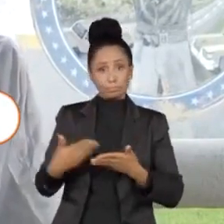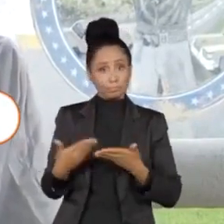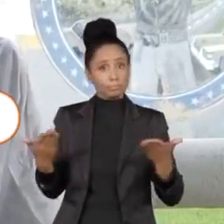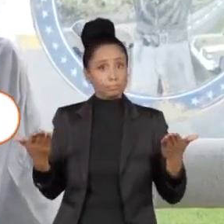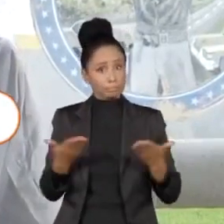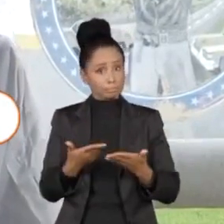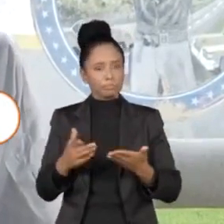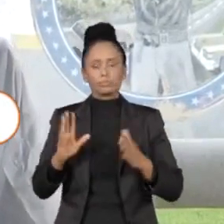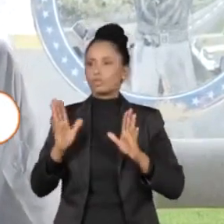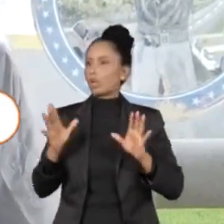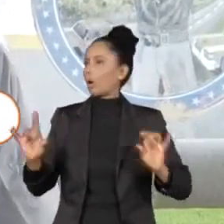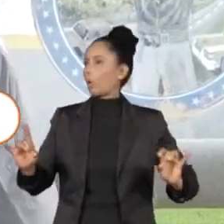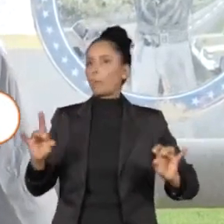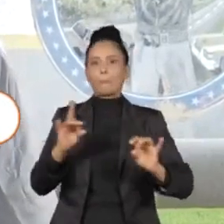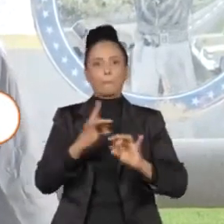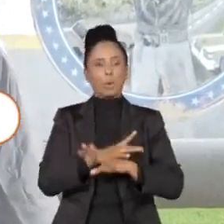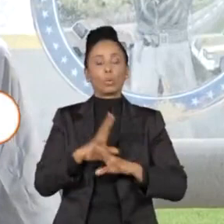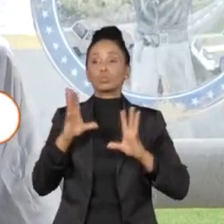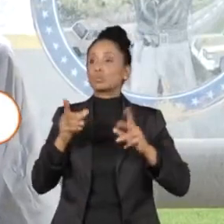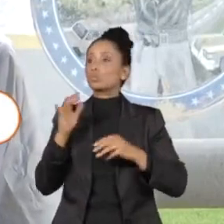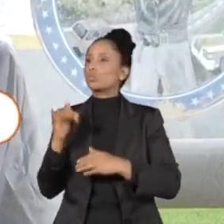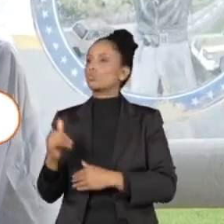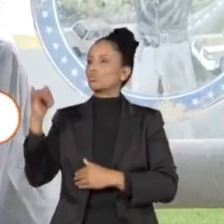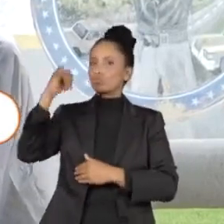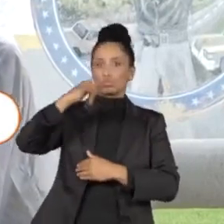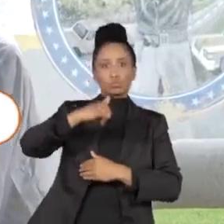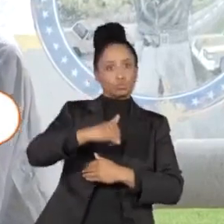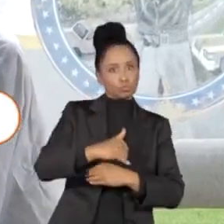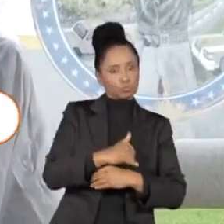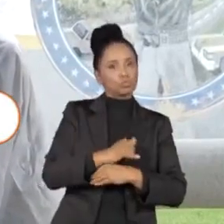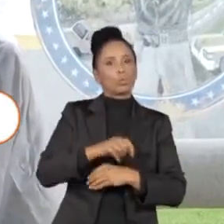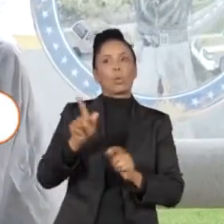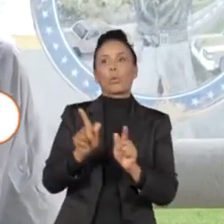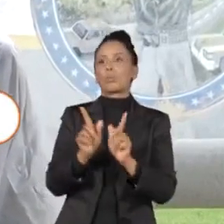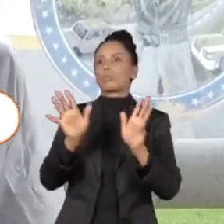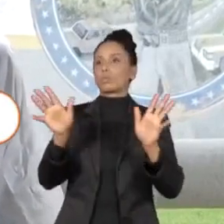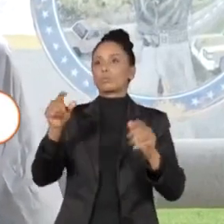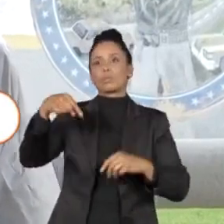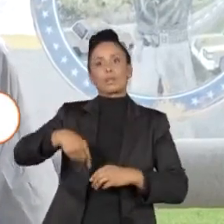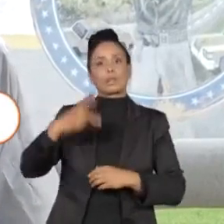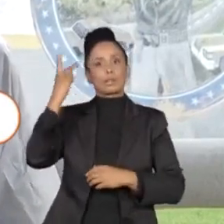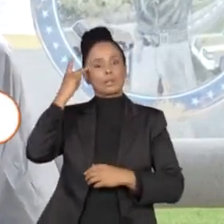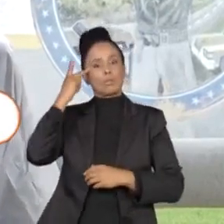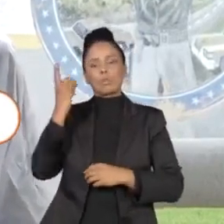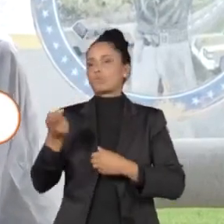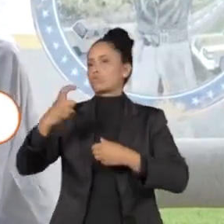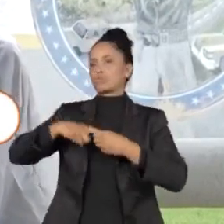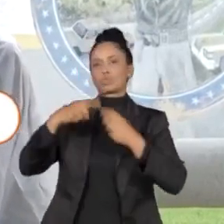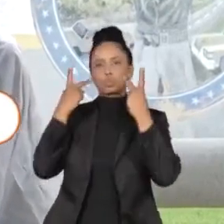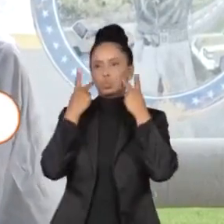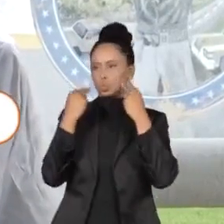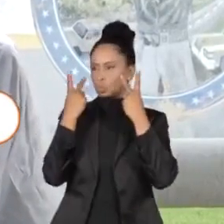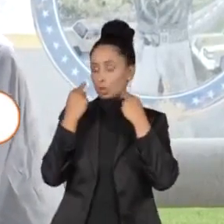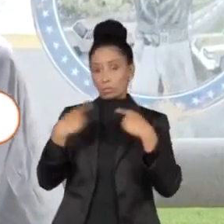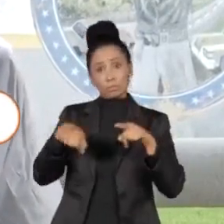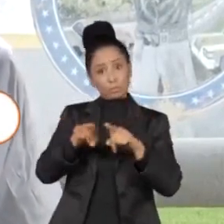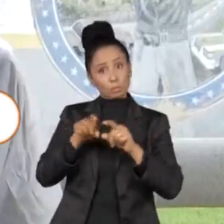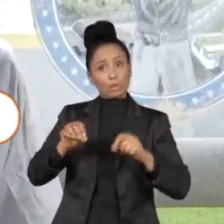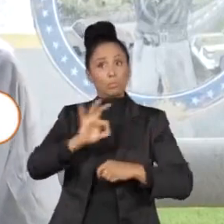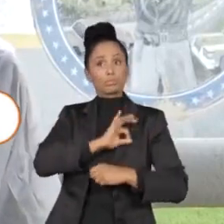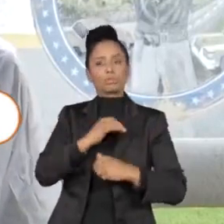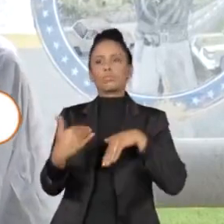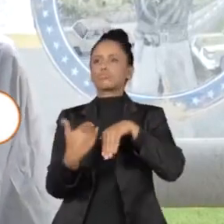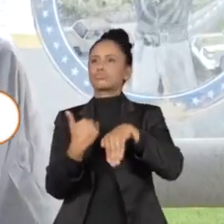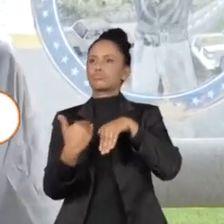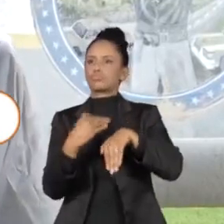já foi desfeita e os voos no Aeroporto Internacional de São Paulo foram retomados normalmente. De acordo com a Polícia